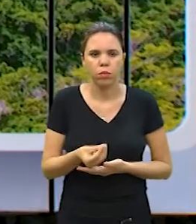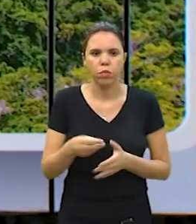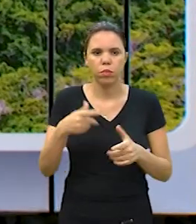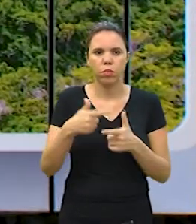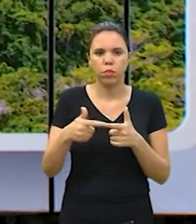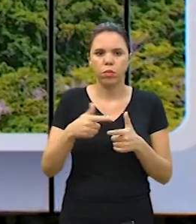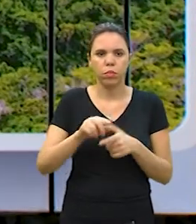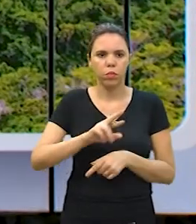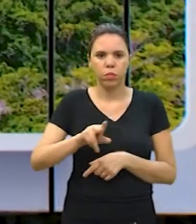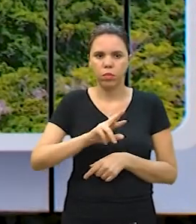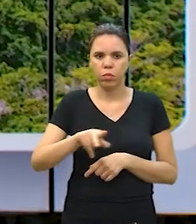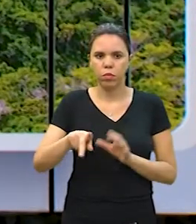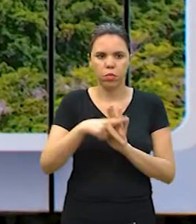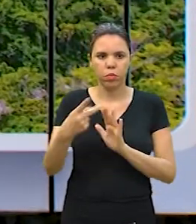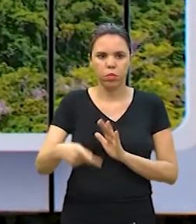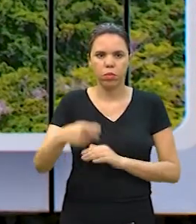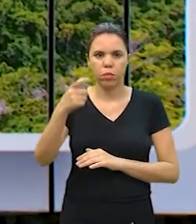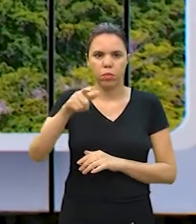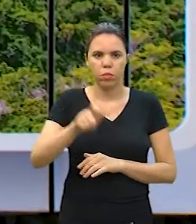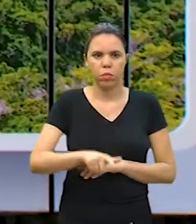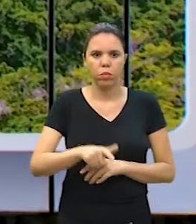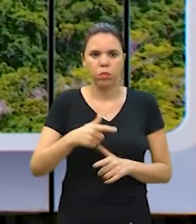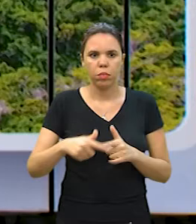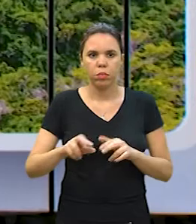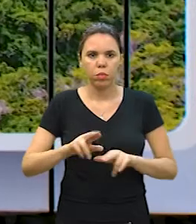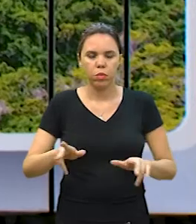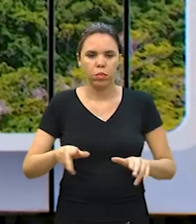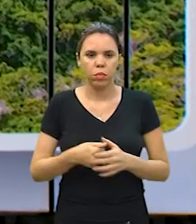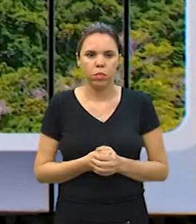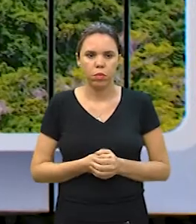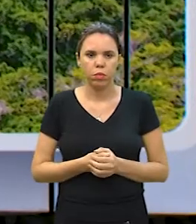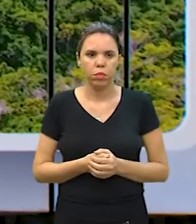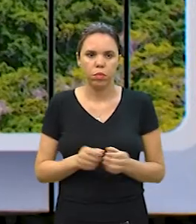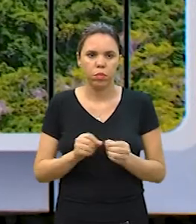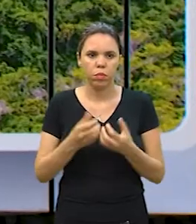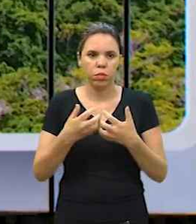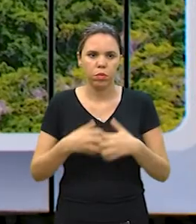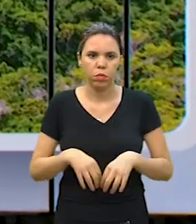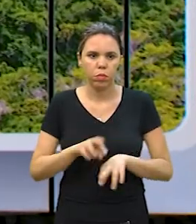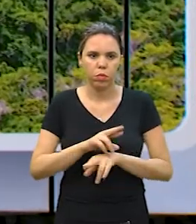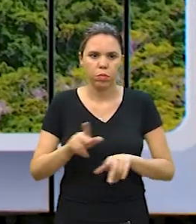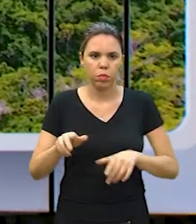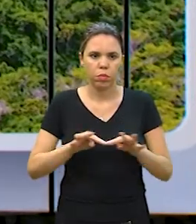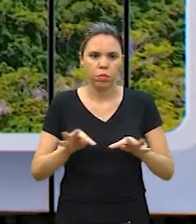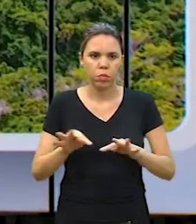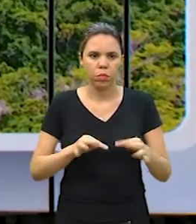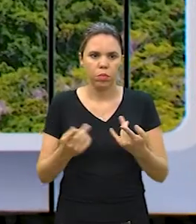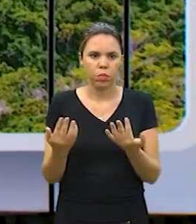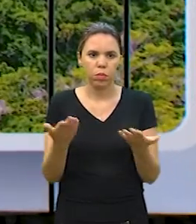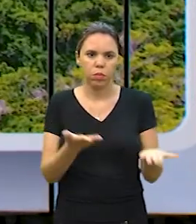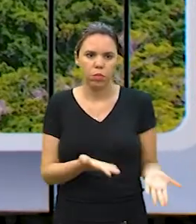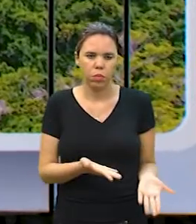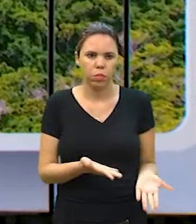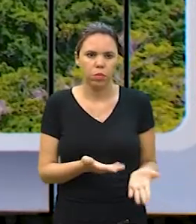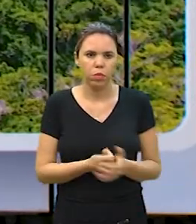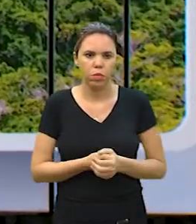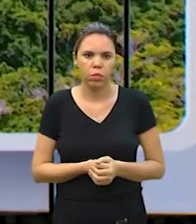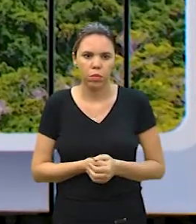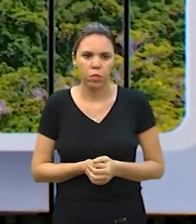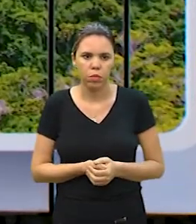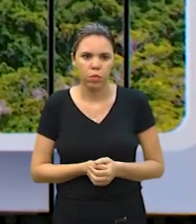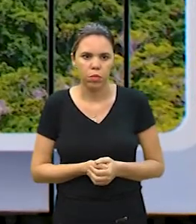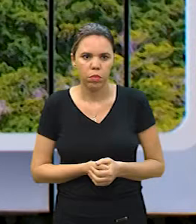entendendo que o seu problema não é um problema só dela, né? Um problema não é os efeitos, né, de um tratamento como esse, enfim,